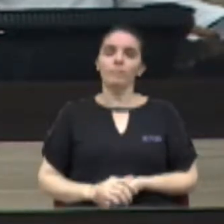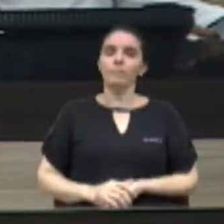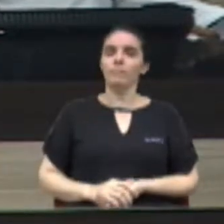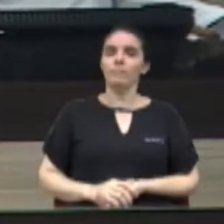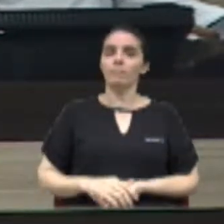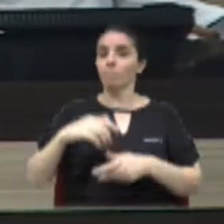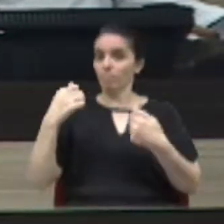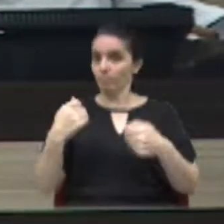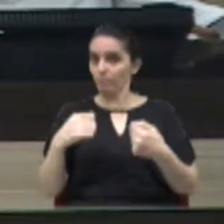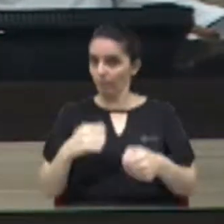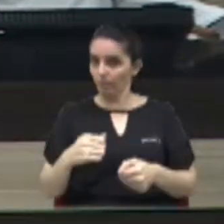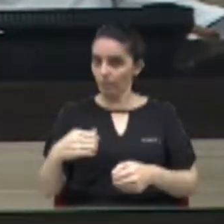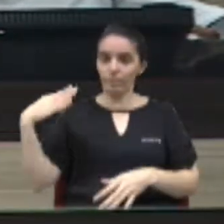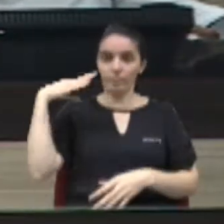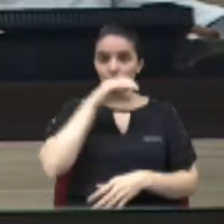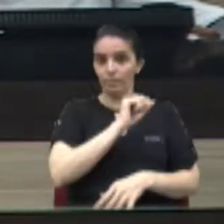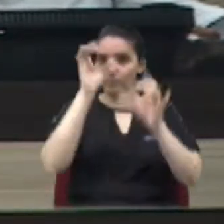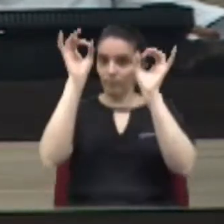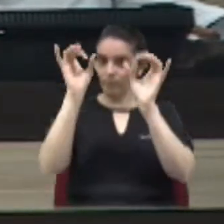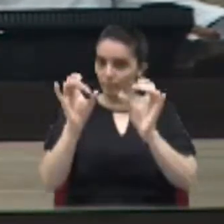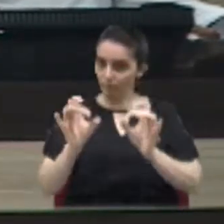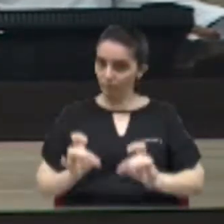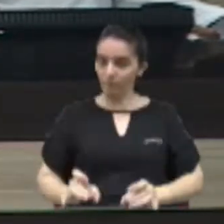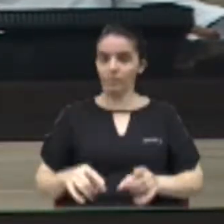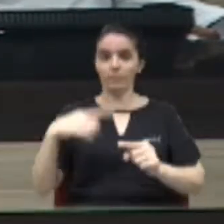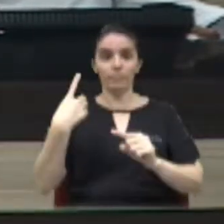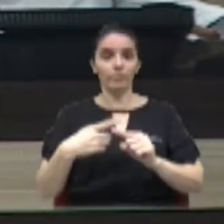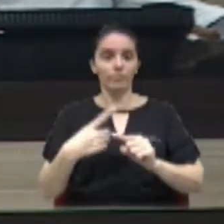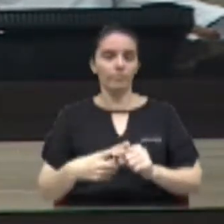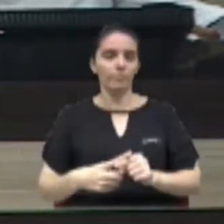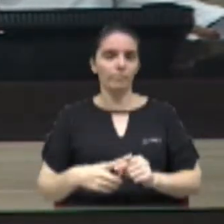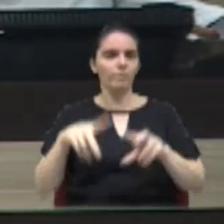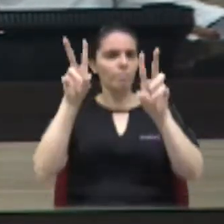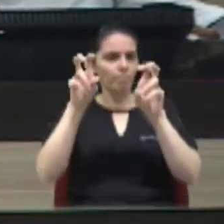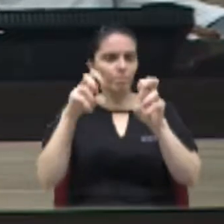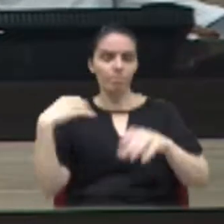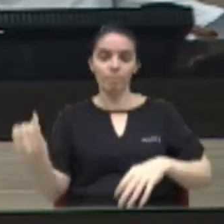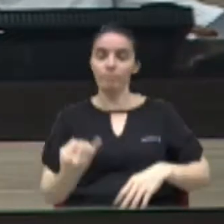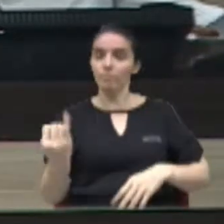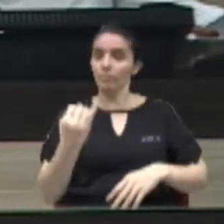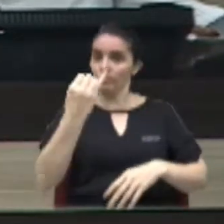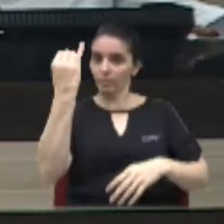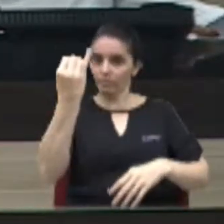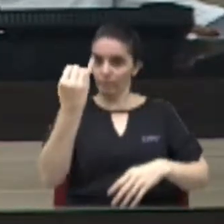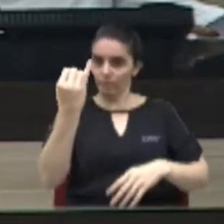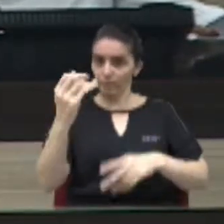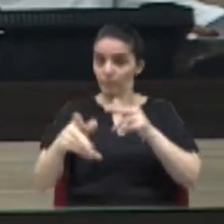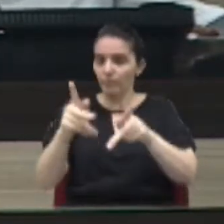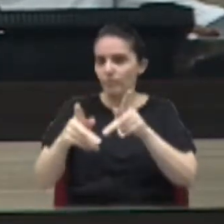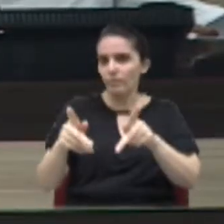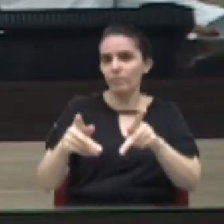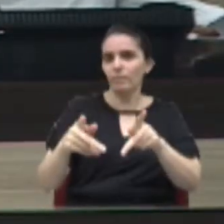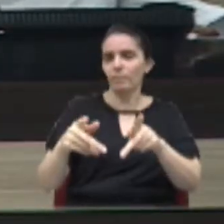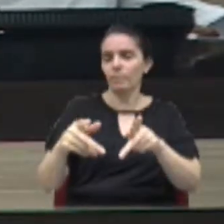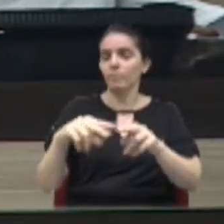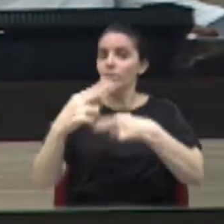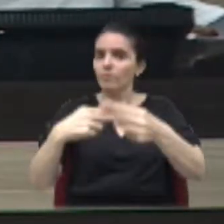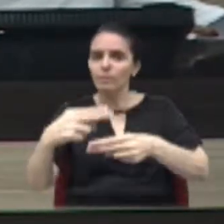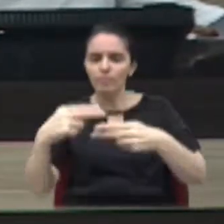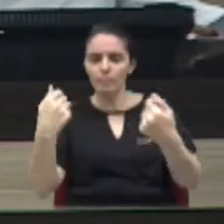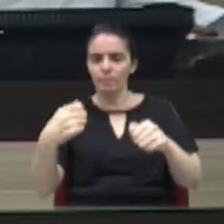providências. Necessita de regime especial de tramitação, pois é matéria de relevante interesse público, razão pela qual deve prescindir de